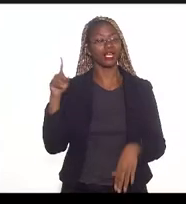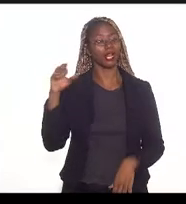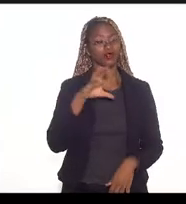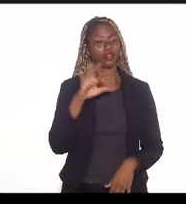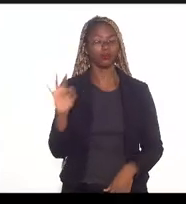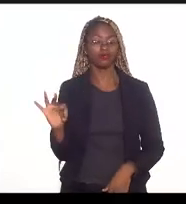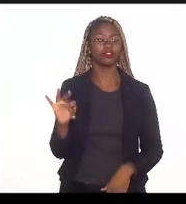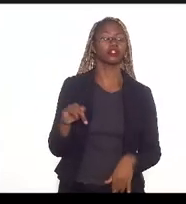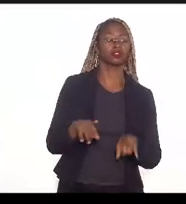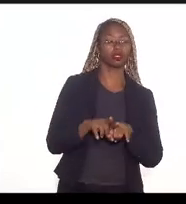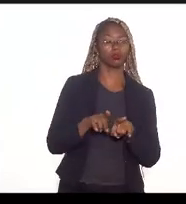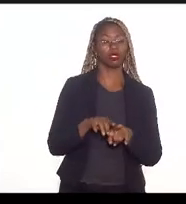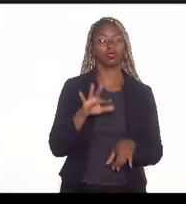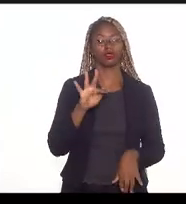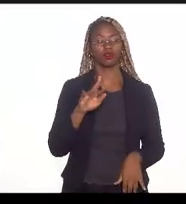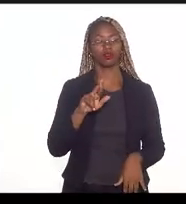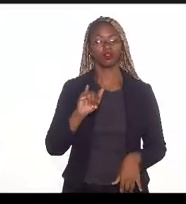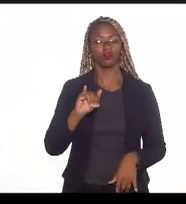de Friburgo, né,